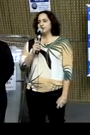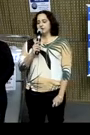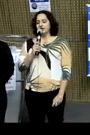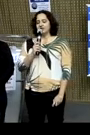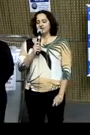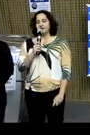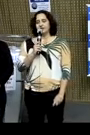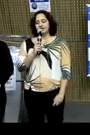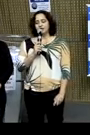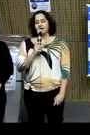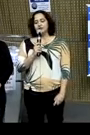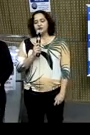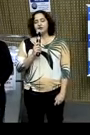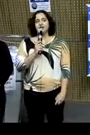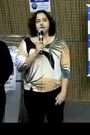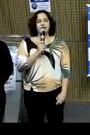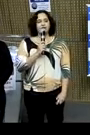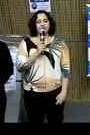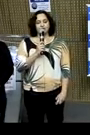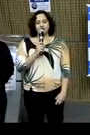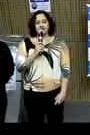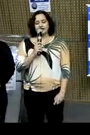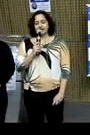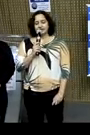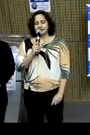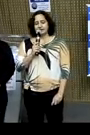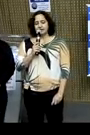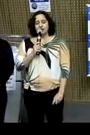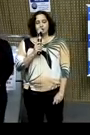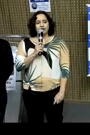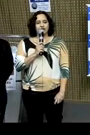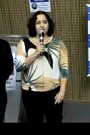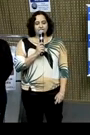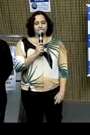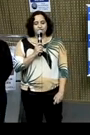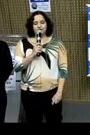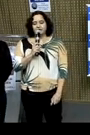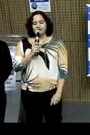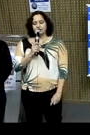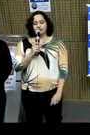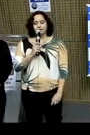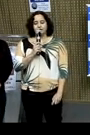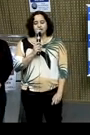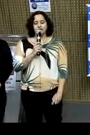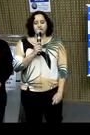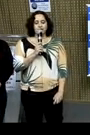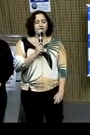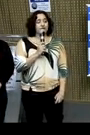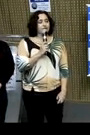tarde 1.734 e no período da noite 70. O atendimento de enfermagem